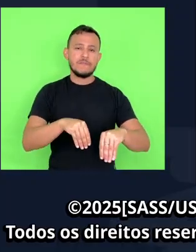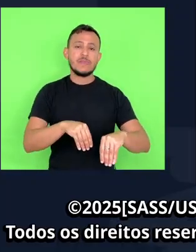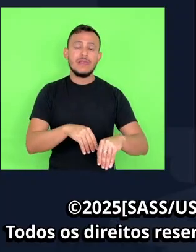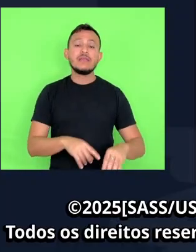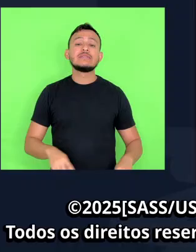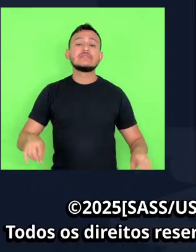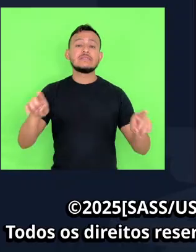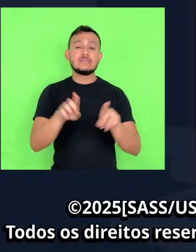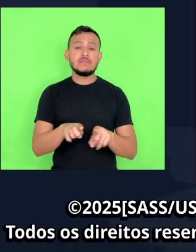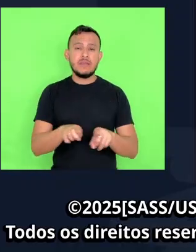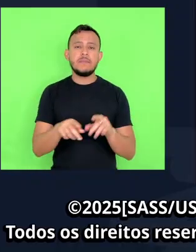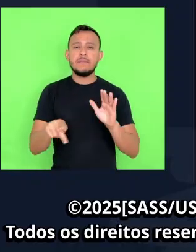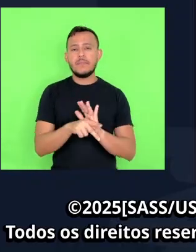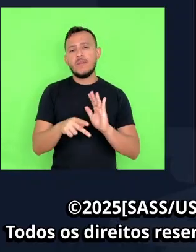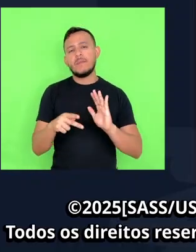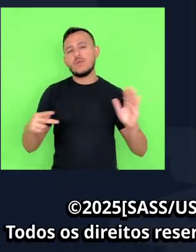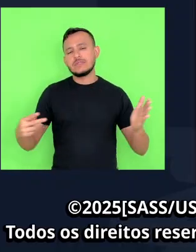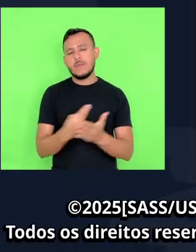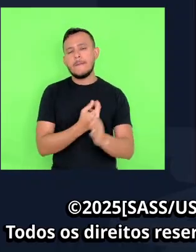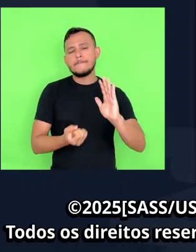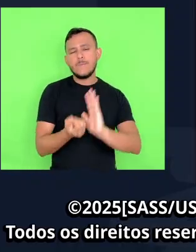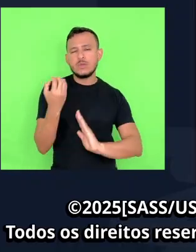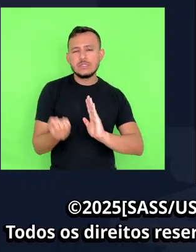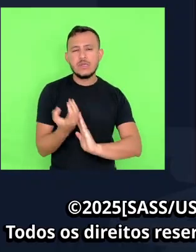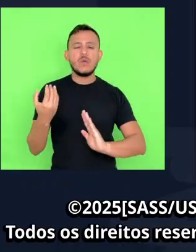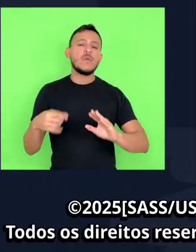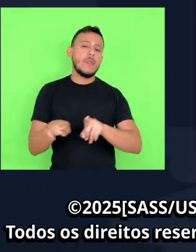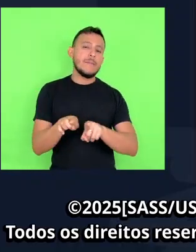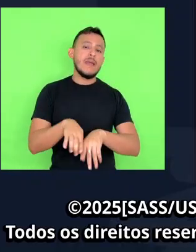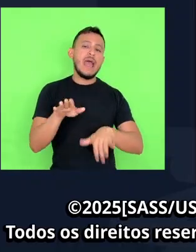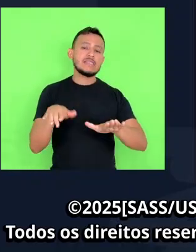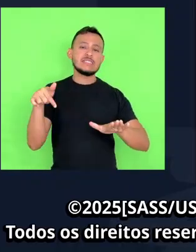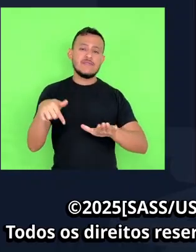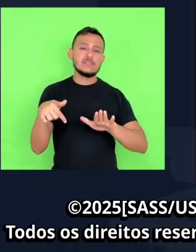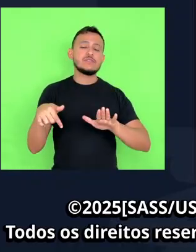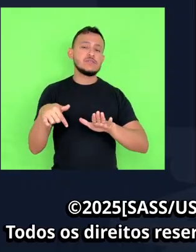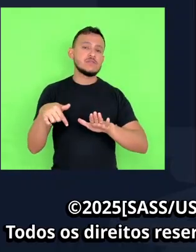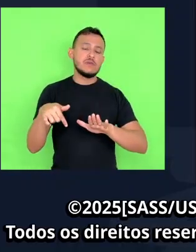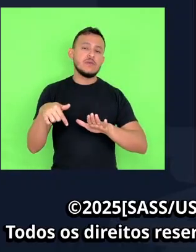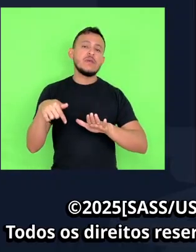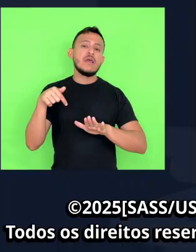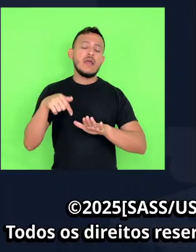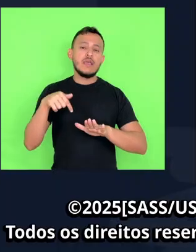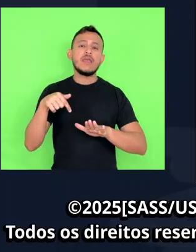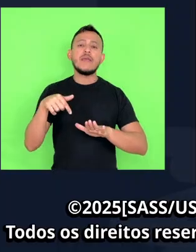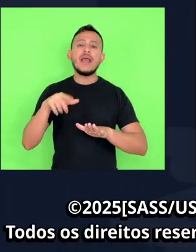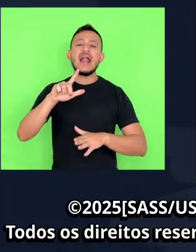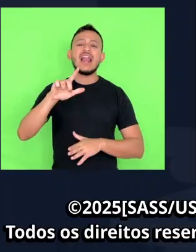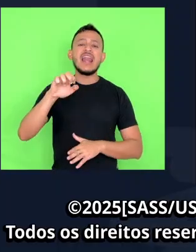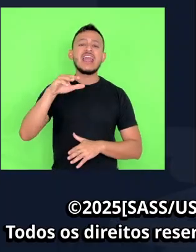consequências na produção e, muitas vezes, contaminação de lençóis